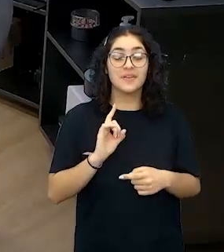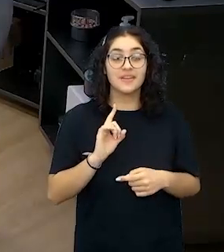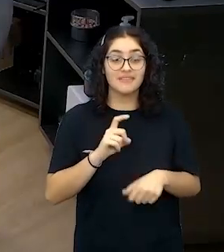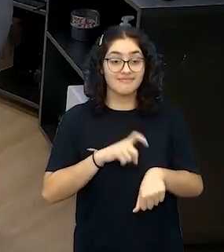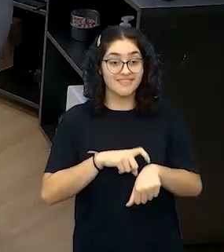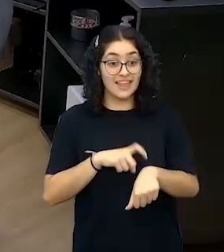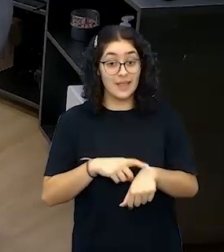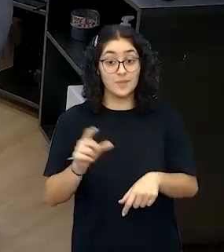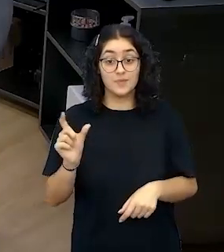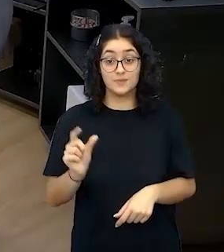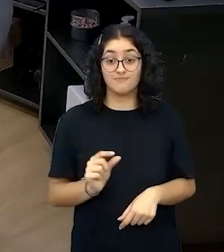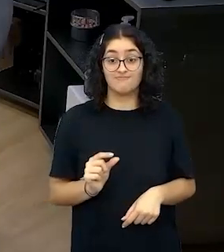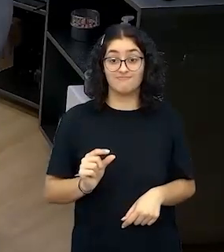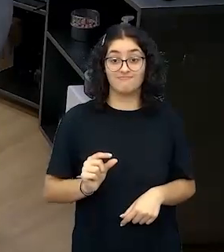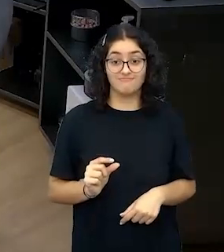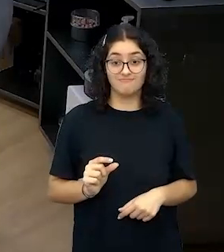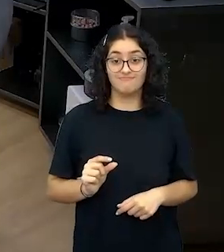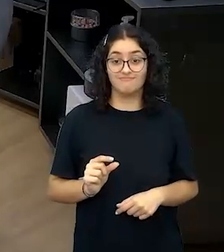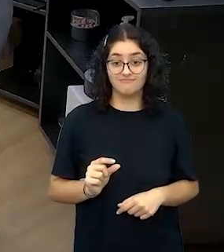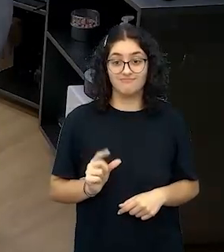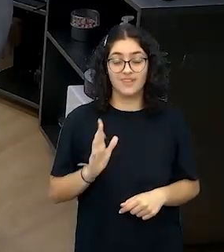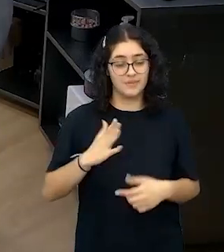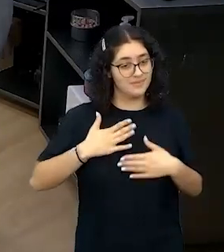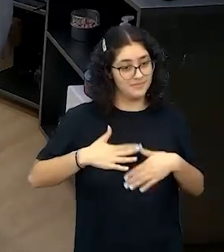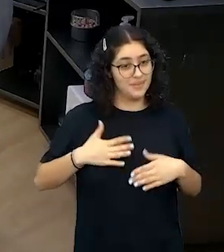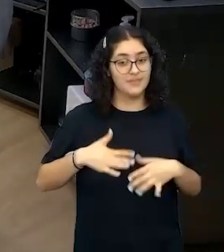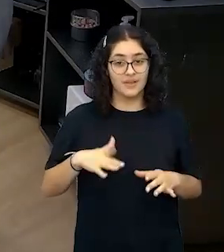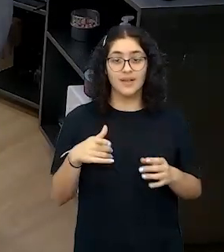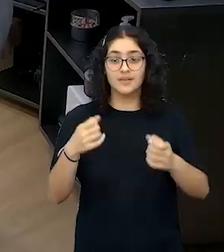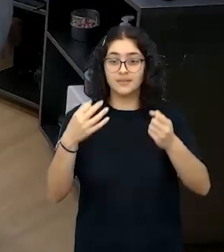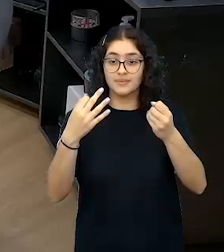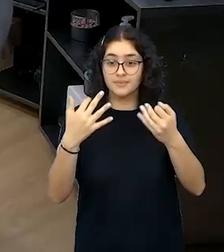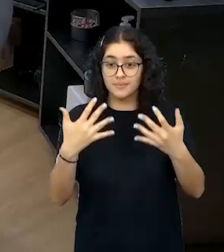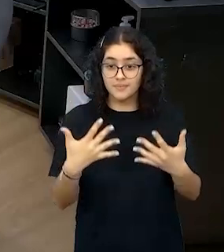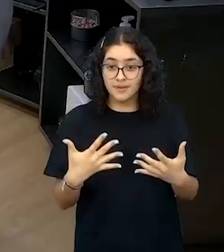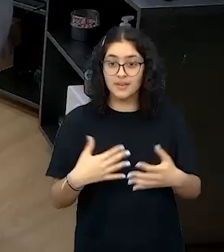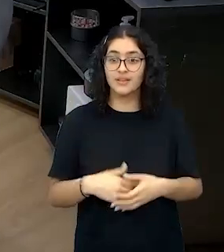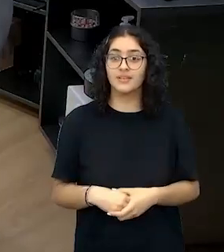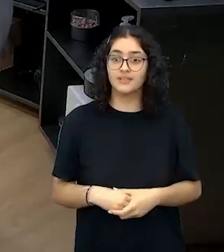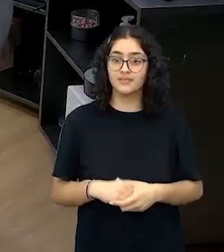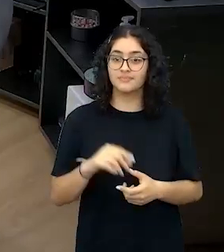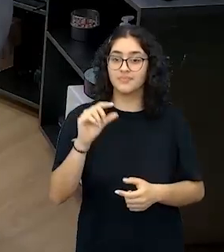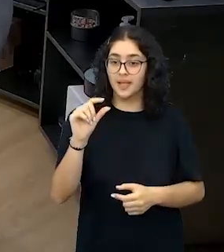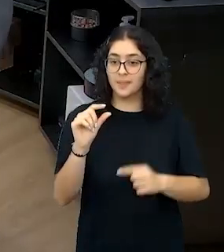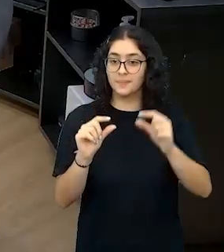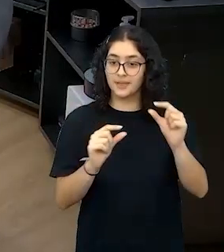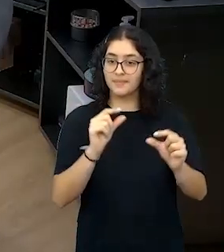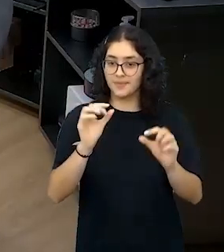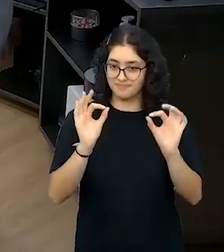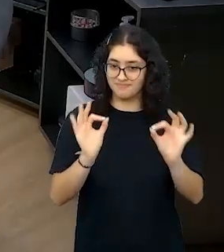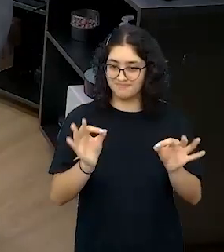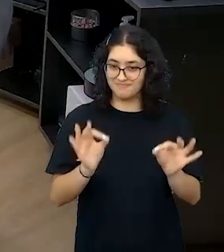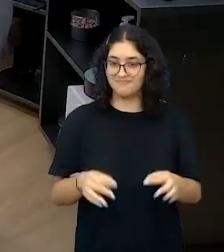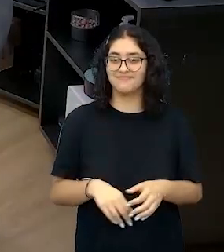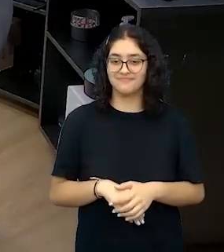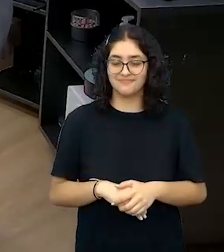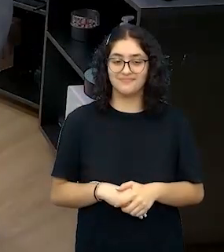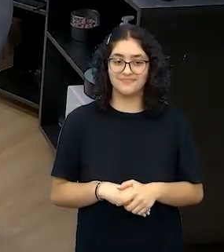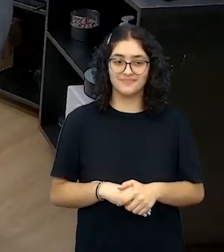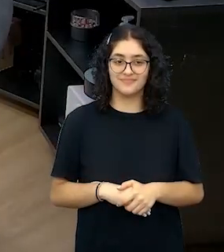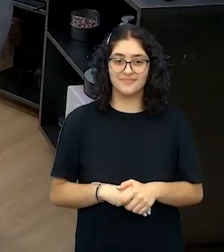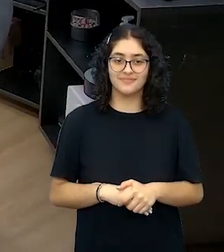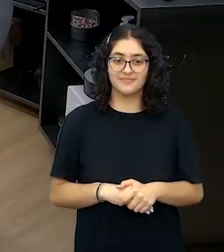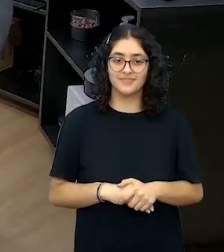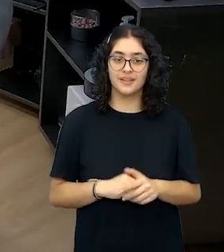tempo, né? Realmente bastante coisa, mas Exato. Fiquem tranquilos, a gente vai ver cada vai um desses tintim conceitos. por tintim escrito. Isso aí. Vamos lá, então,